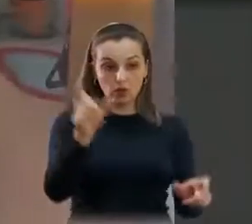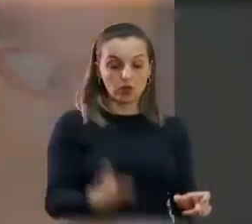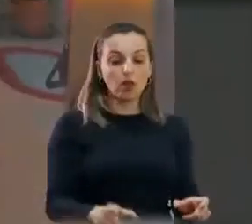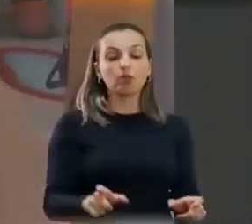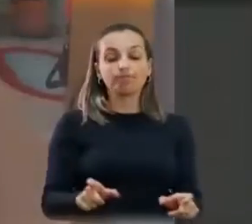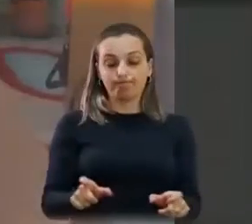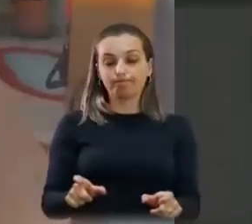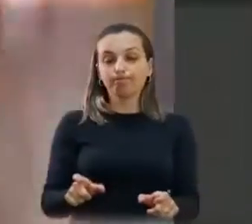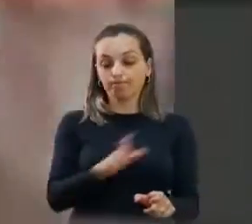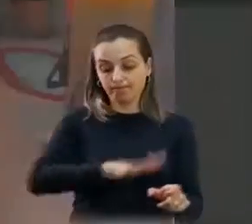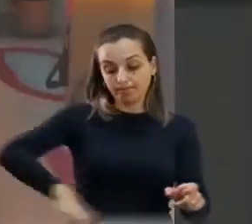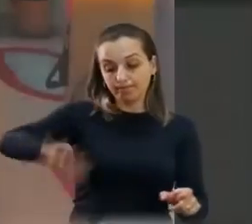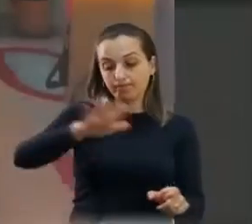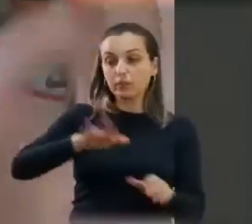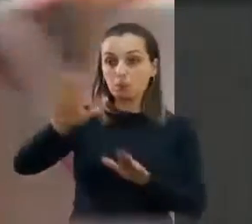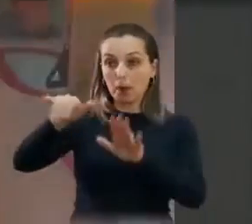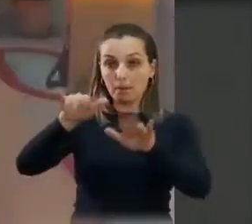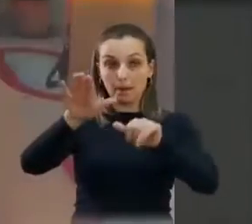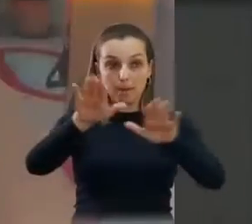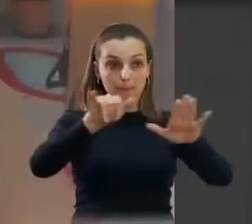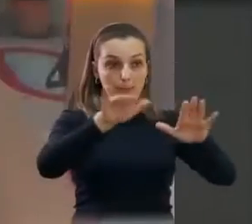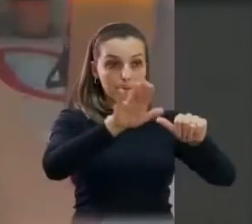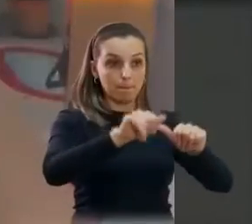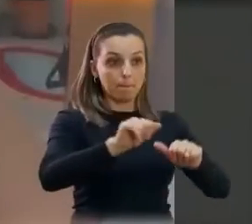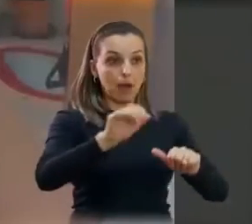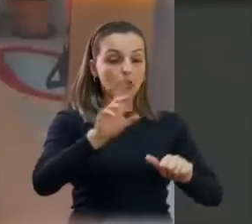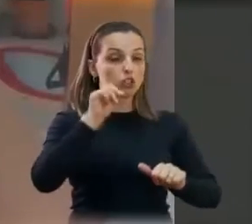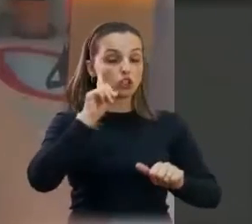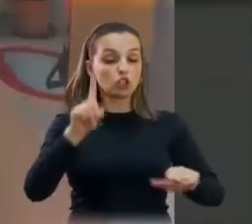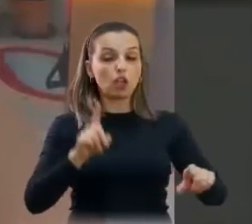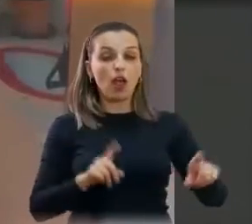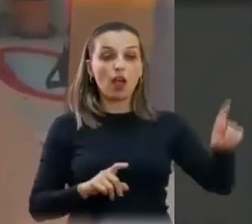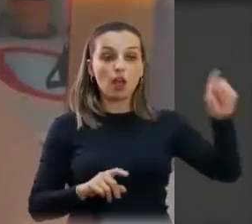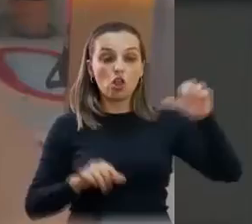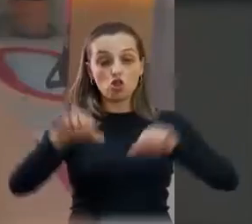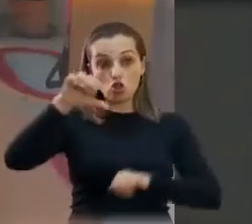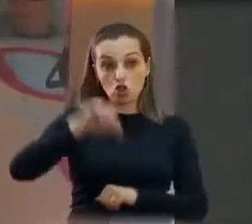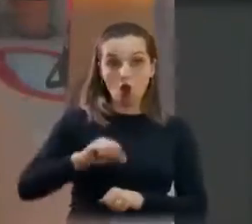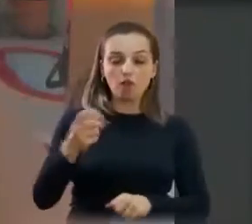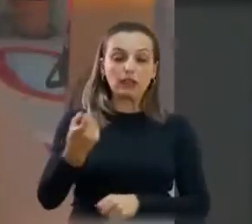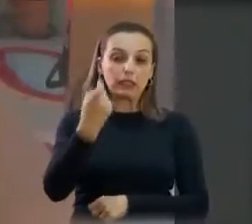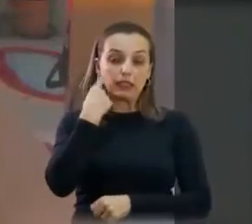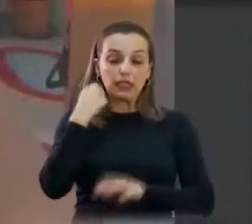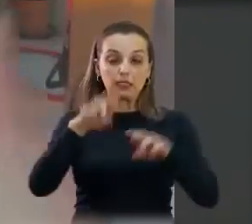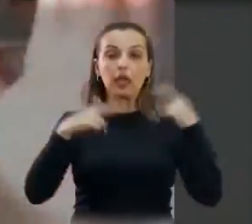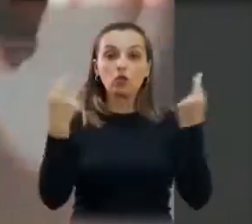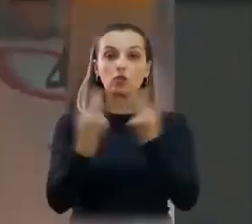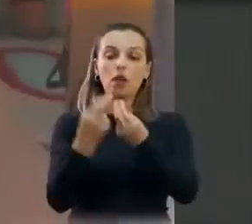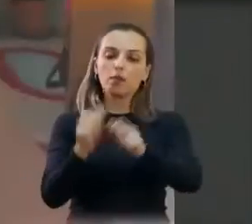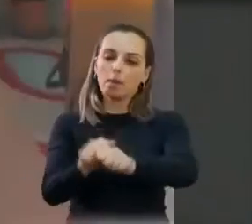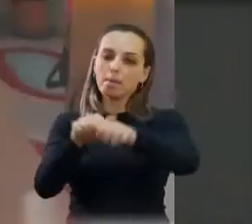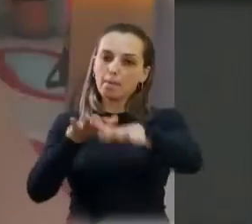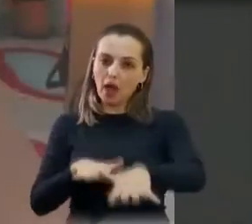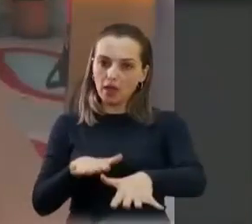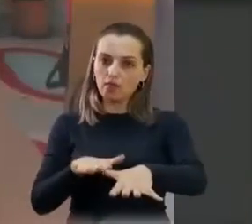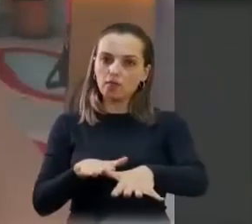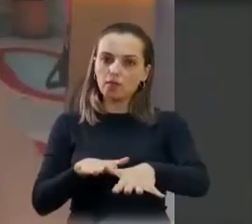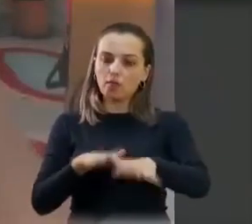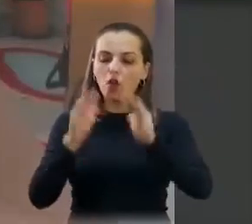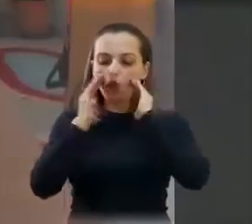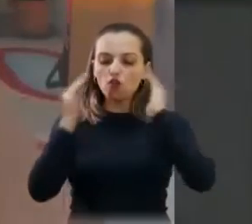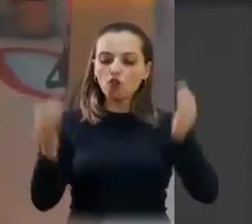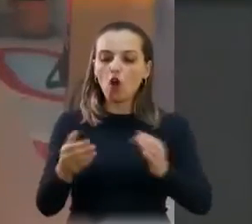araraquarenses de toda a nossa região para acompanhar no dia 9, sexta-feira, às 18 horas, nossa audiência pública pela